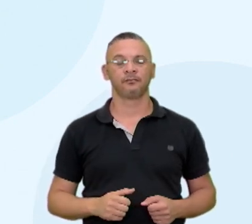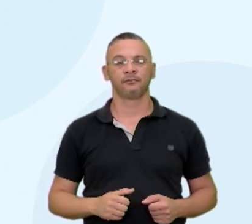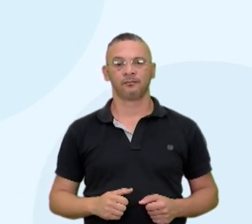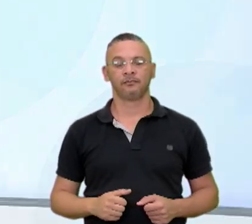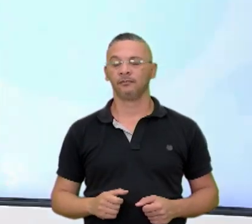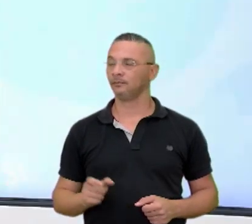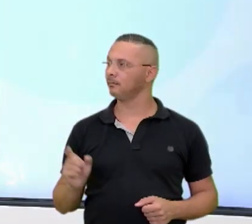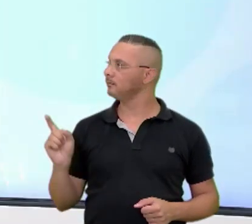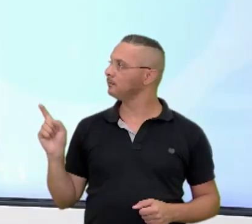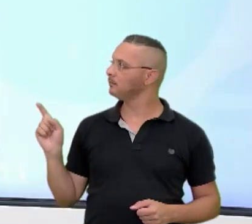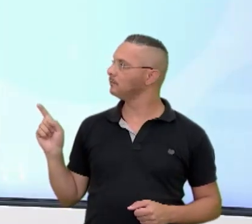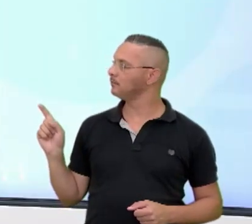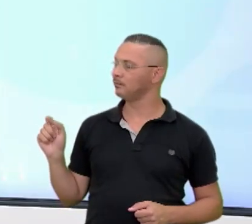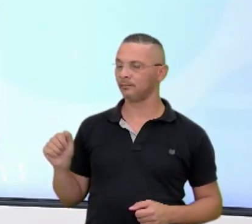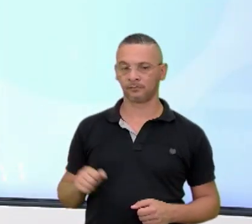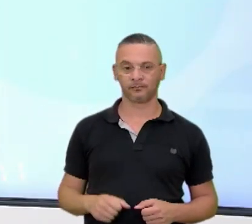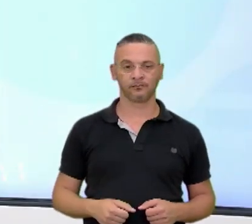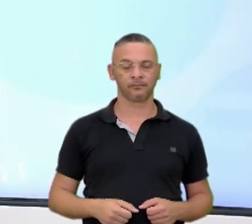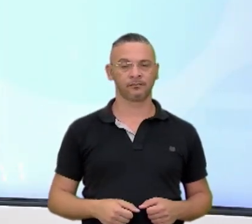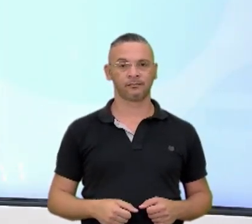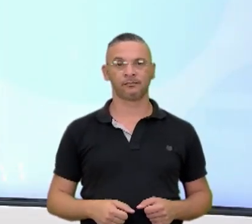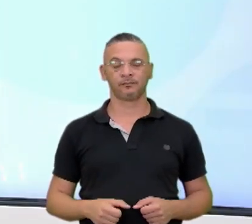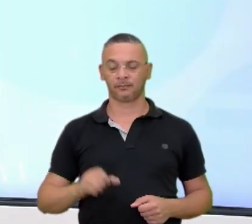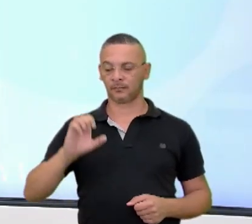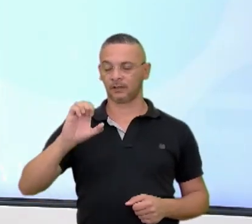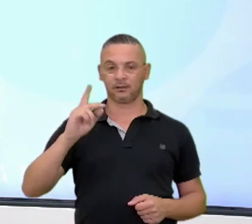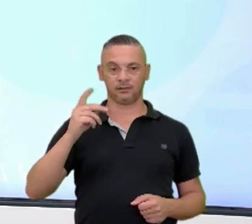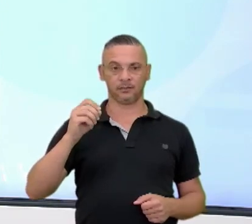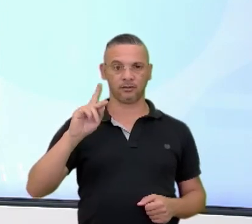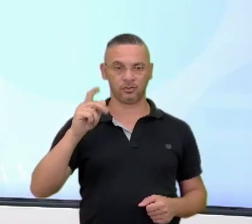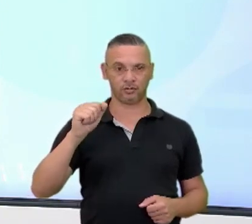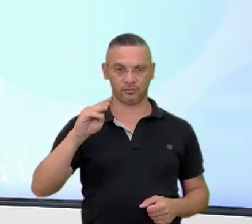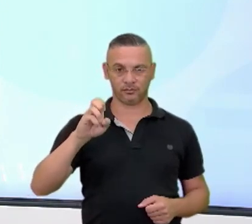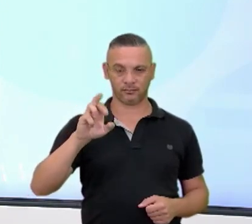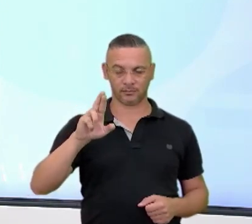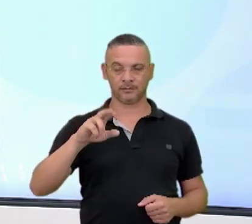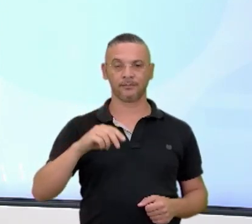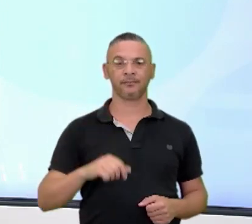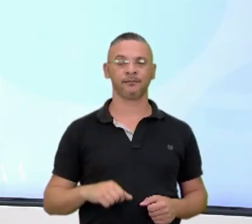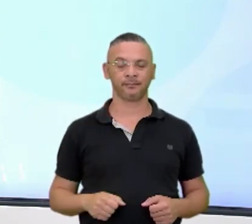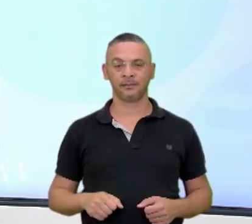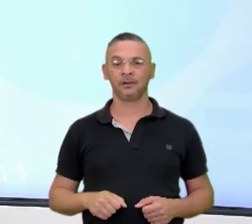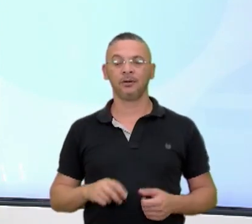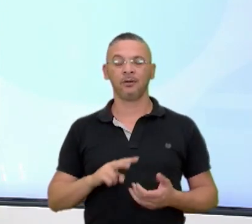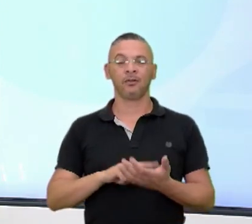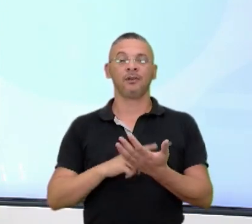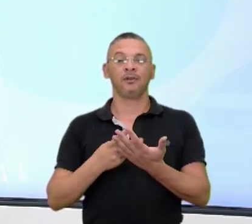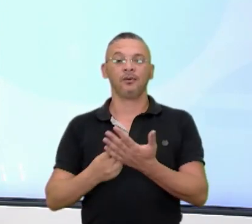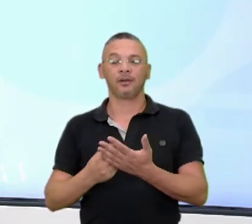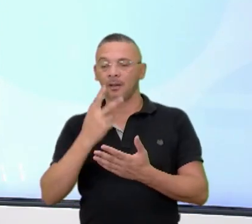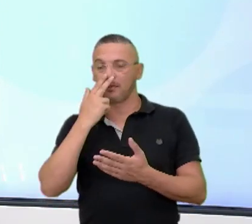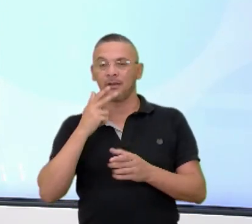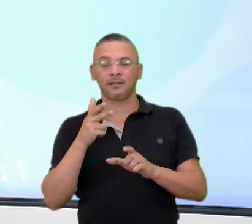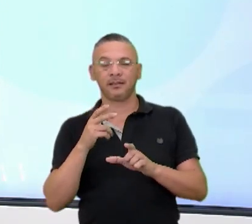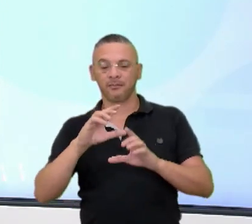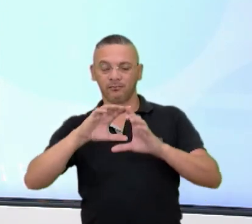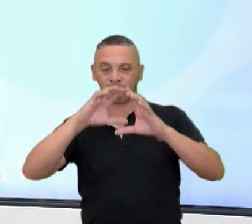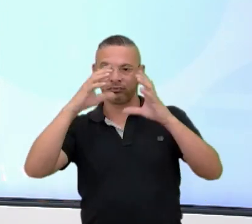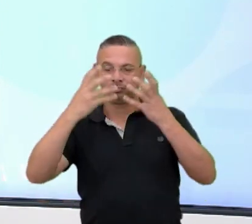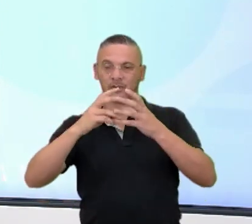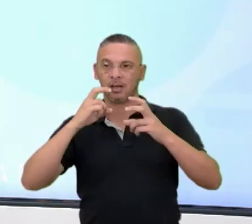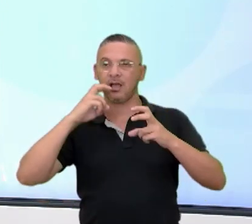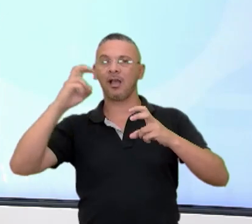última aula, quando você estiver fazendo o seu mapa da notícia, pense, como foi feita a cobertura no país de origem? Qual é a visão apresentada